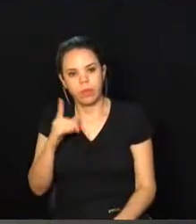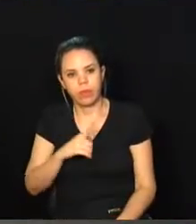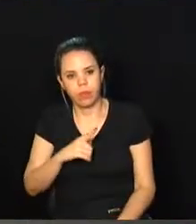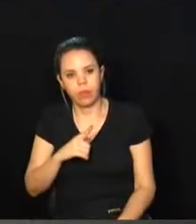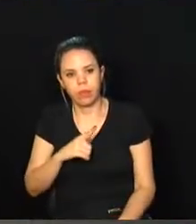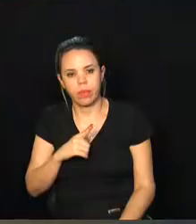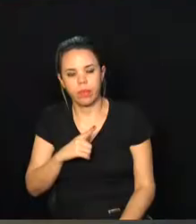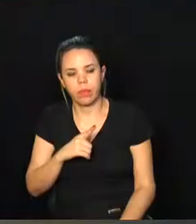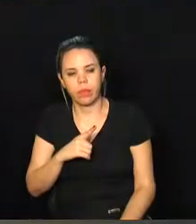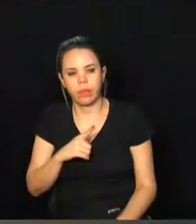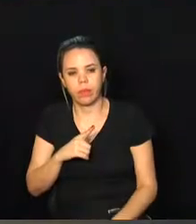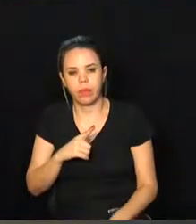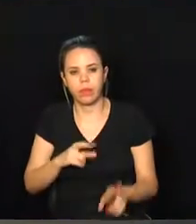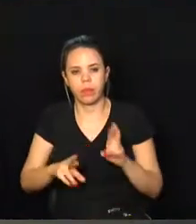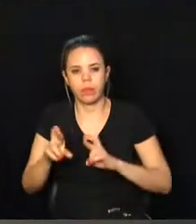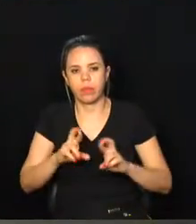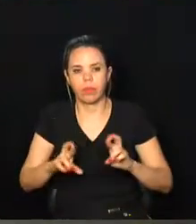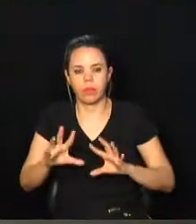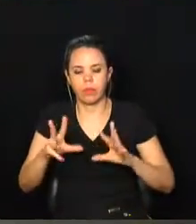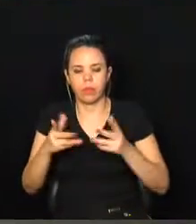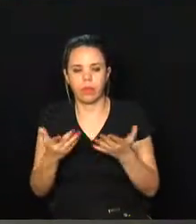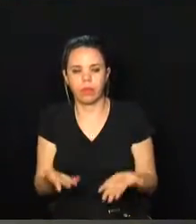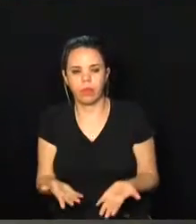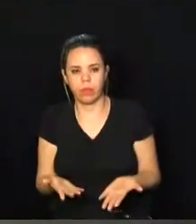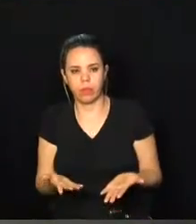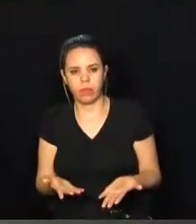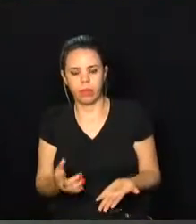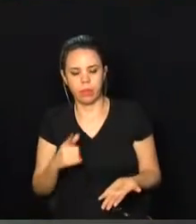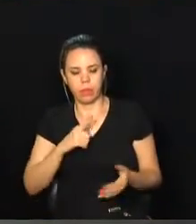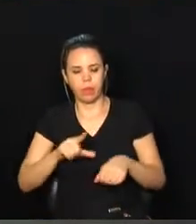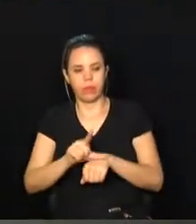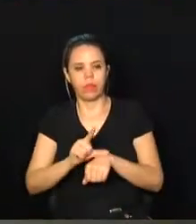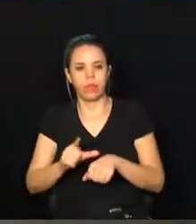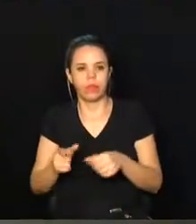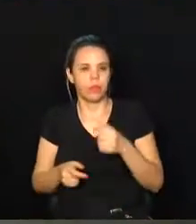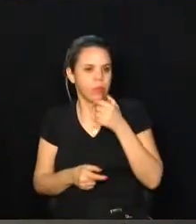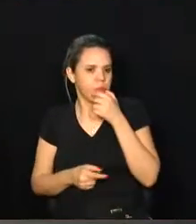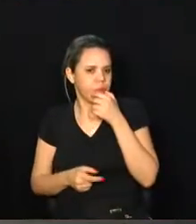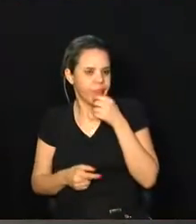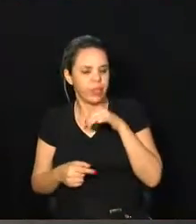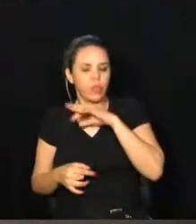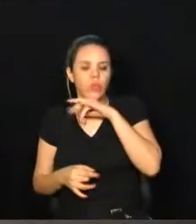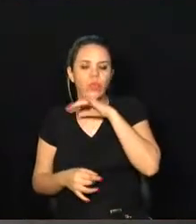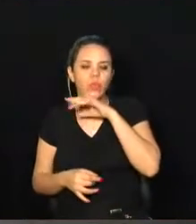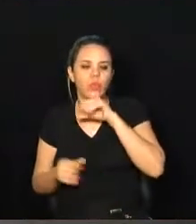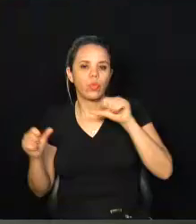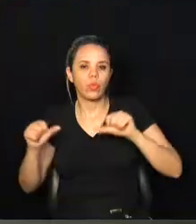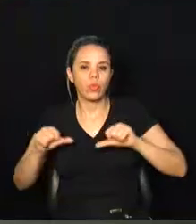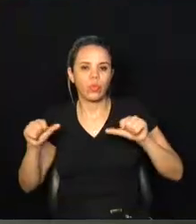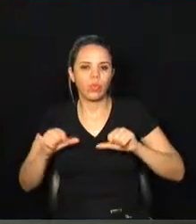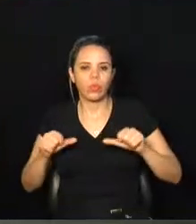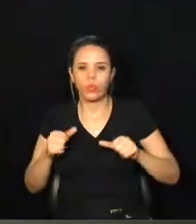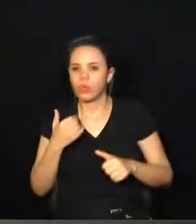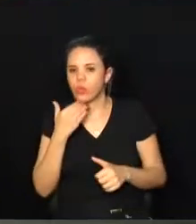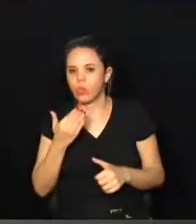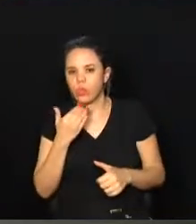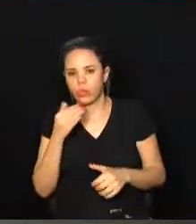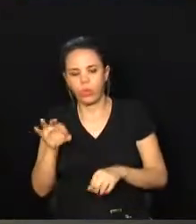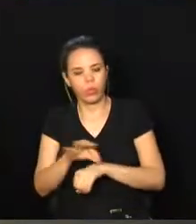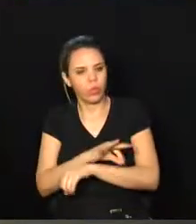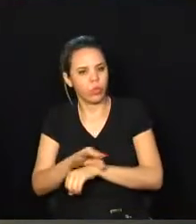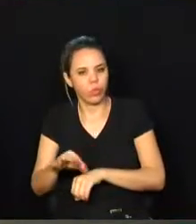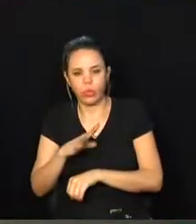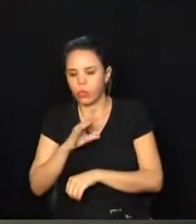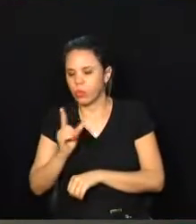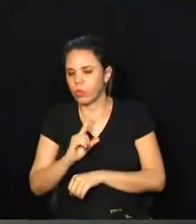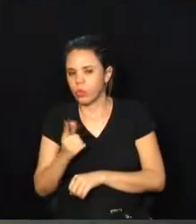exatamente que rever tudo isso. Então, nós temos uma legislação ruim, que ela não produz arquitetura para a